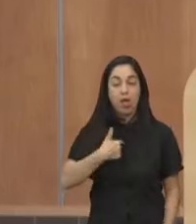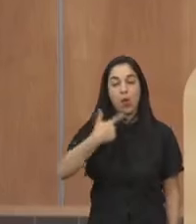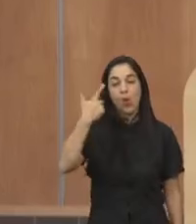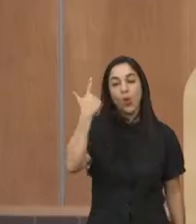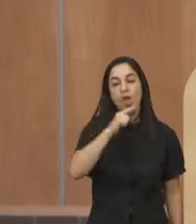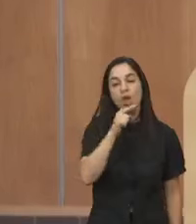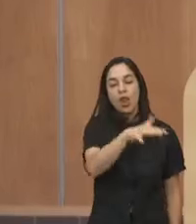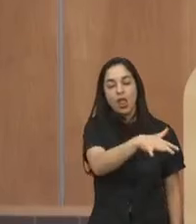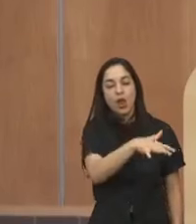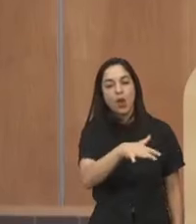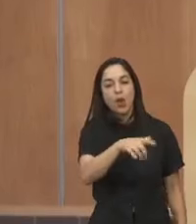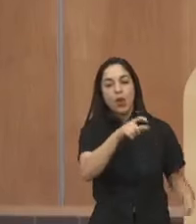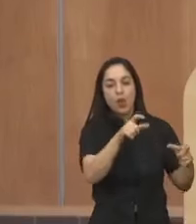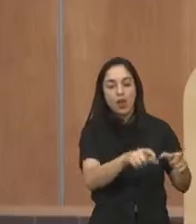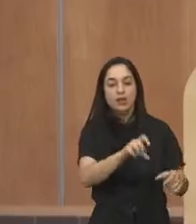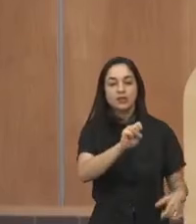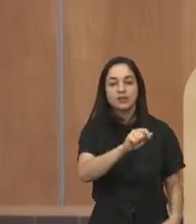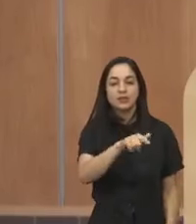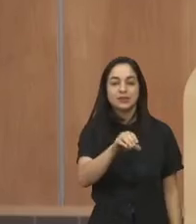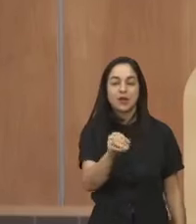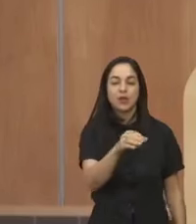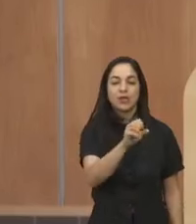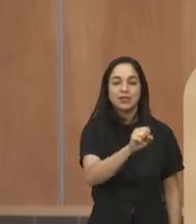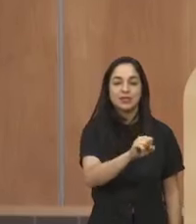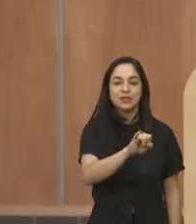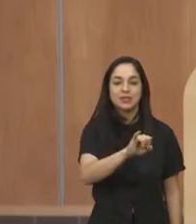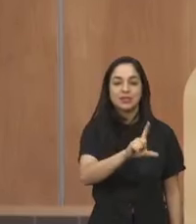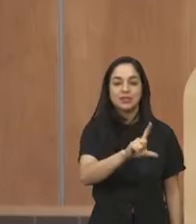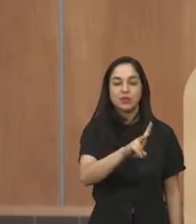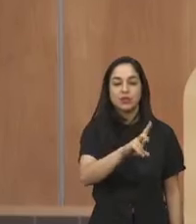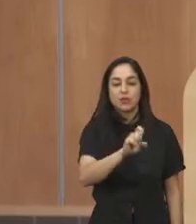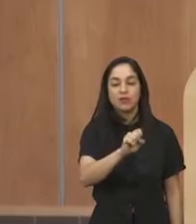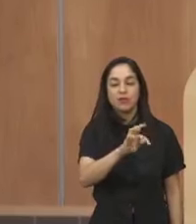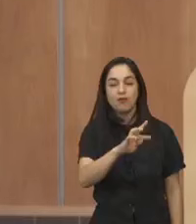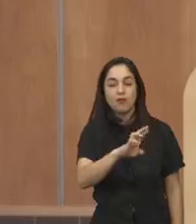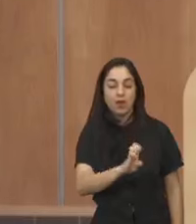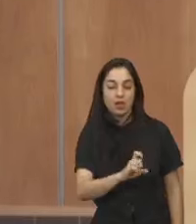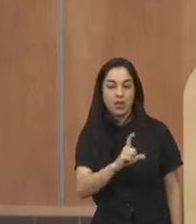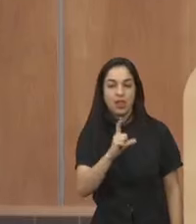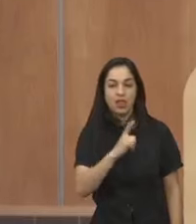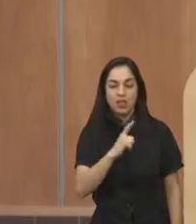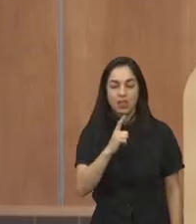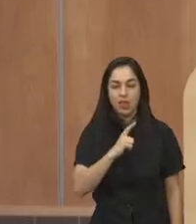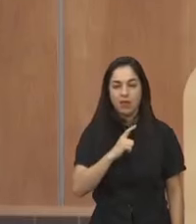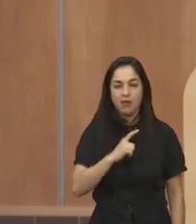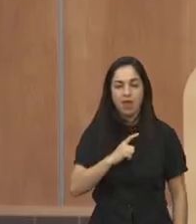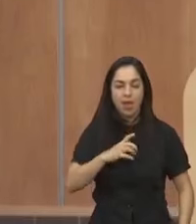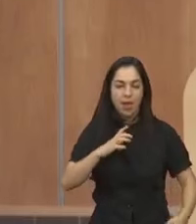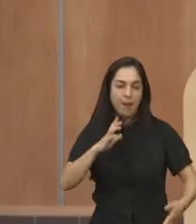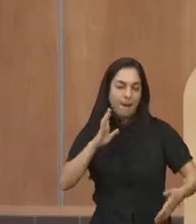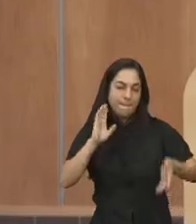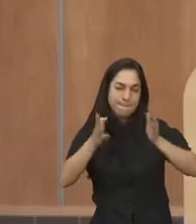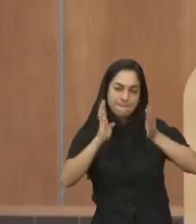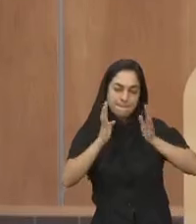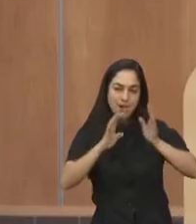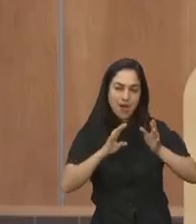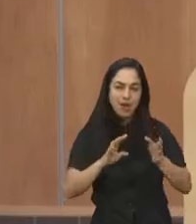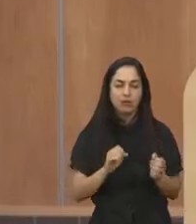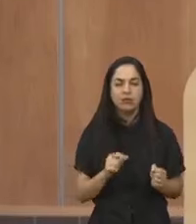ali o Distrito São Silvestre, recebi aí, fui prestigiado com maquinários pesados,